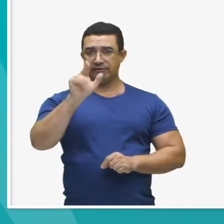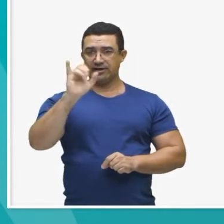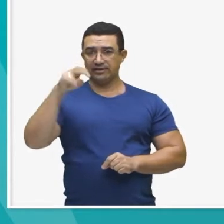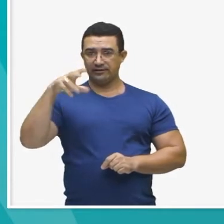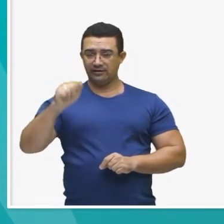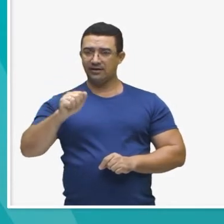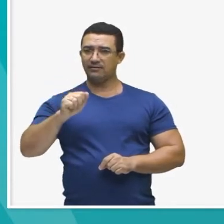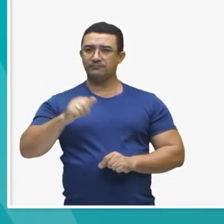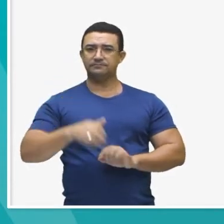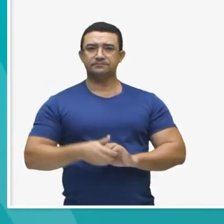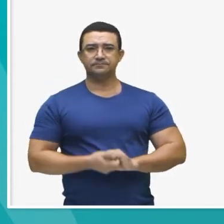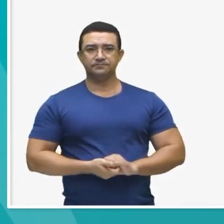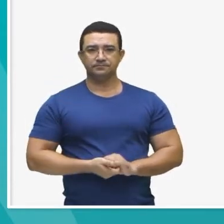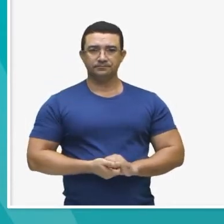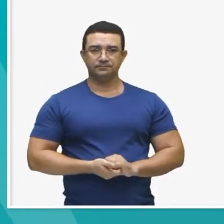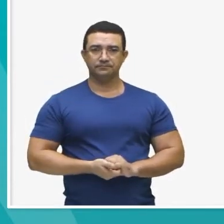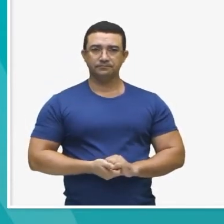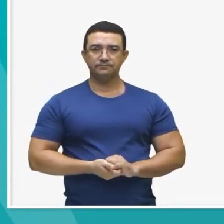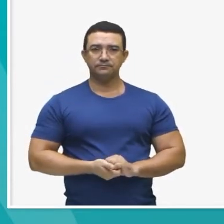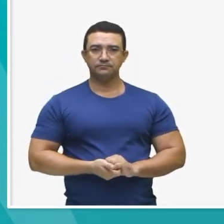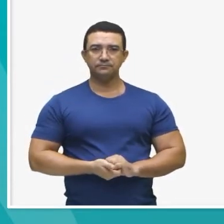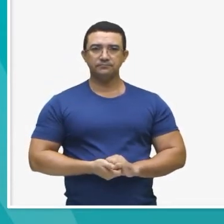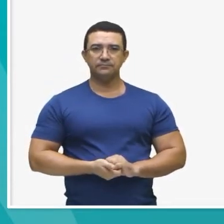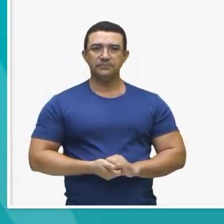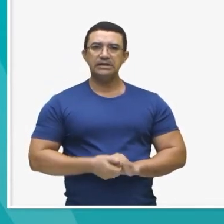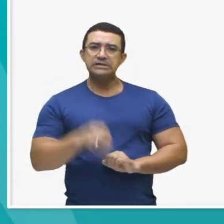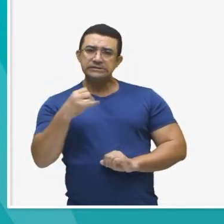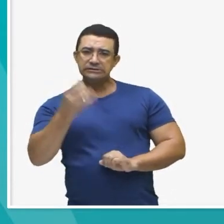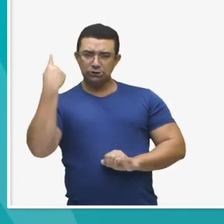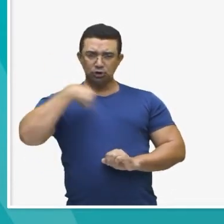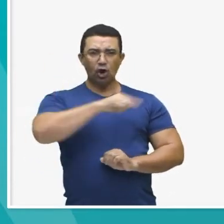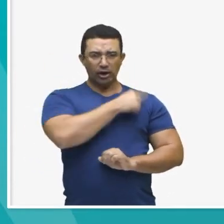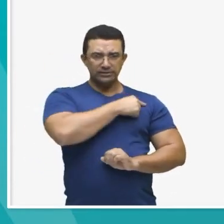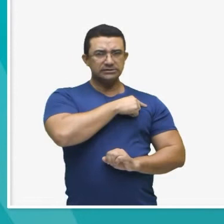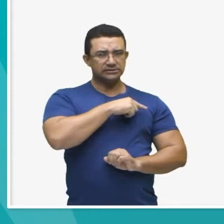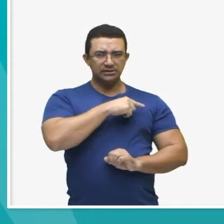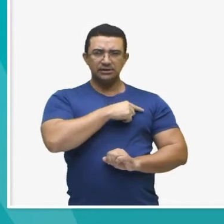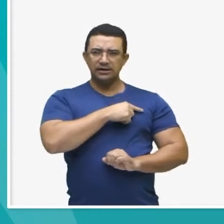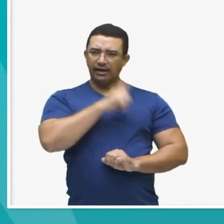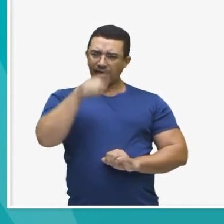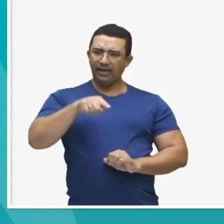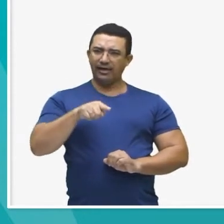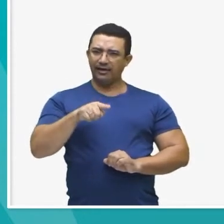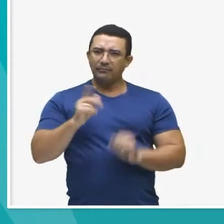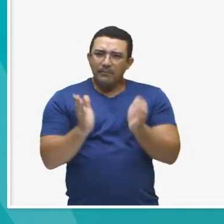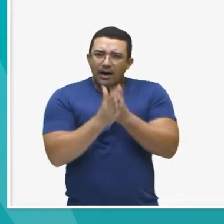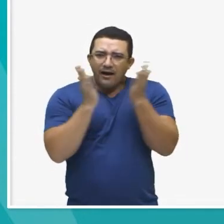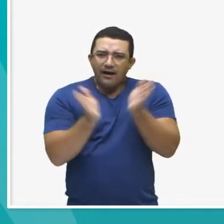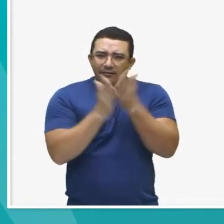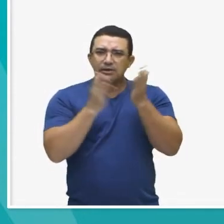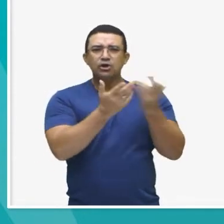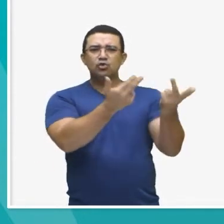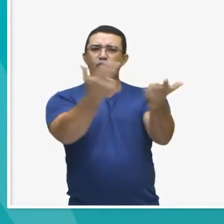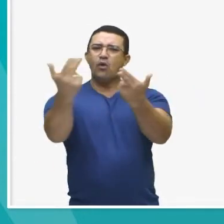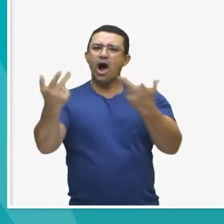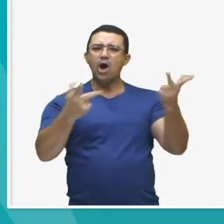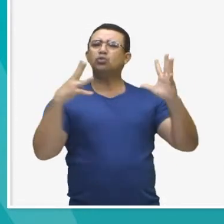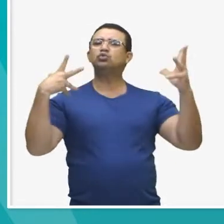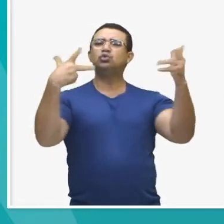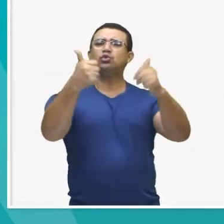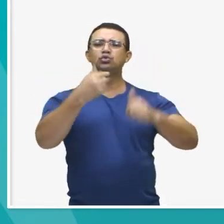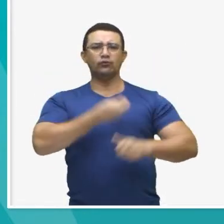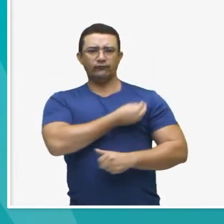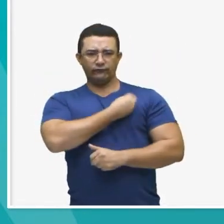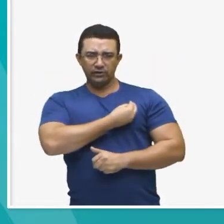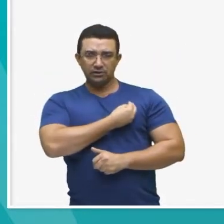trecho que a gente ouviu no começo. E se somos severinos, iguais em tudo na vida, morremos